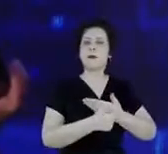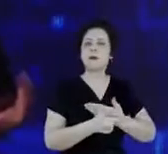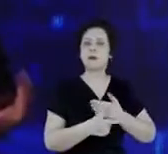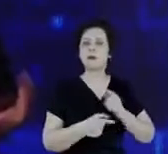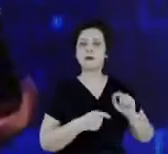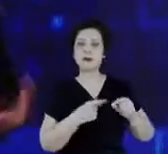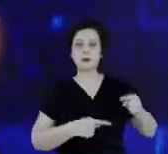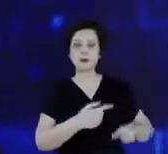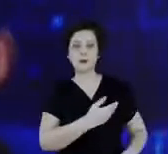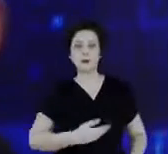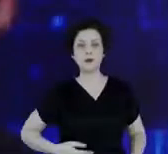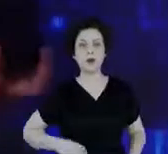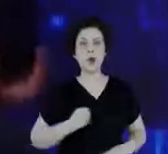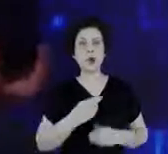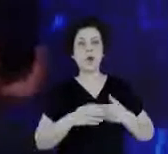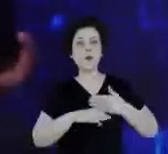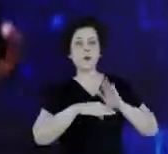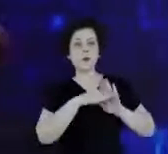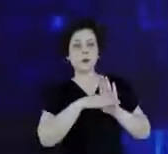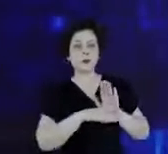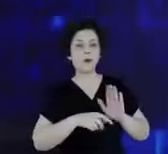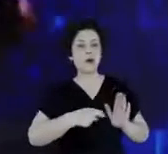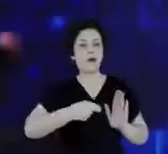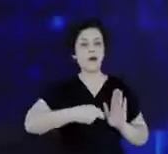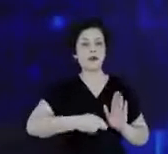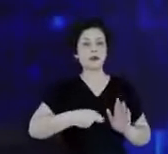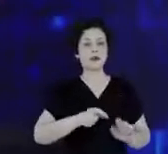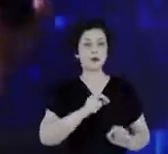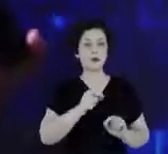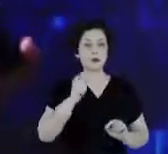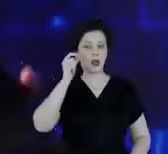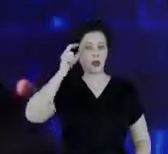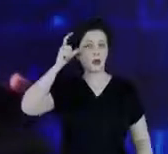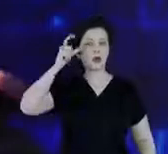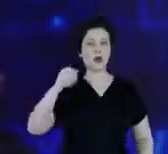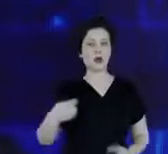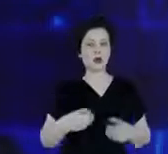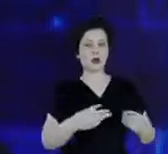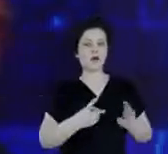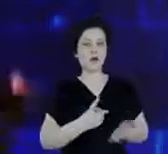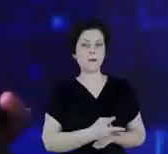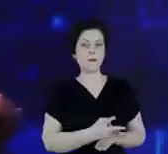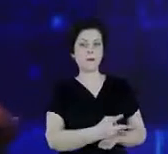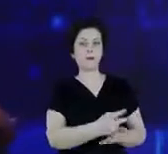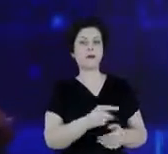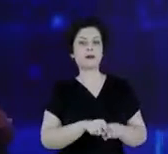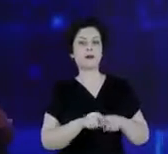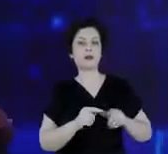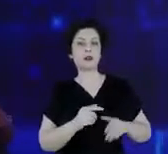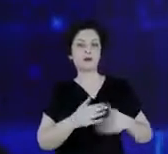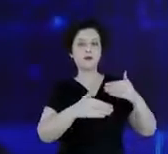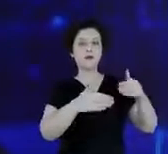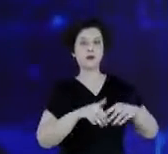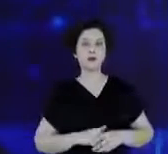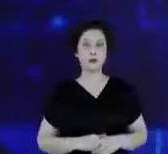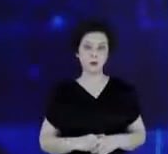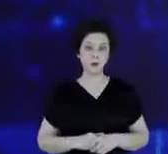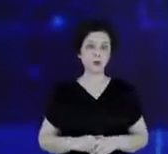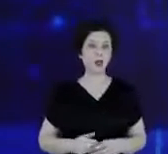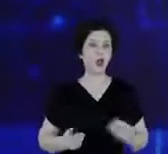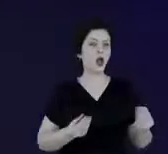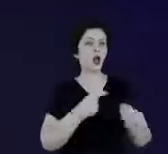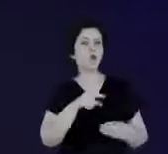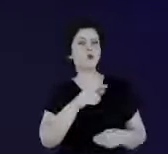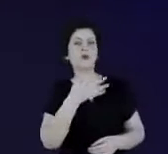é desse tipo para garantir essa cultura de inovação permanente de desenvolvimento como é que